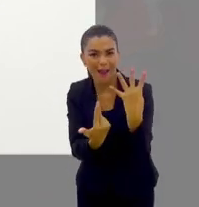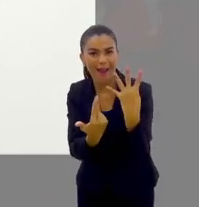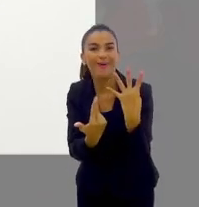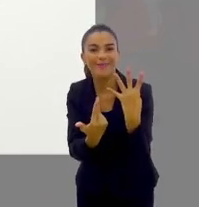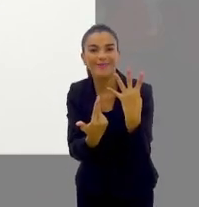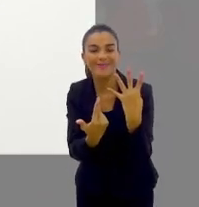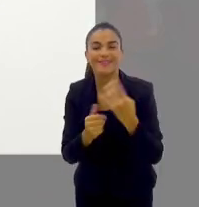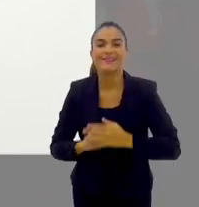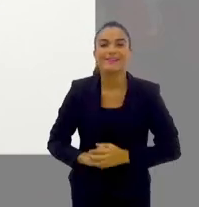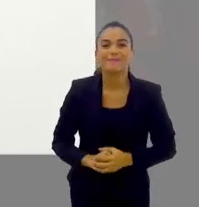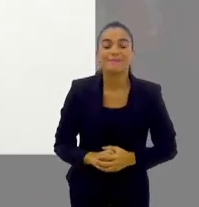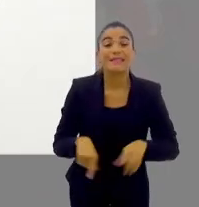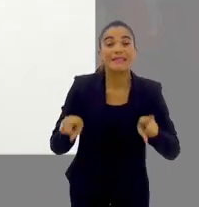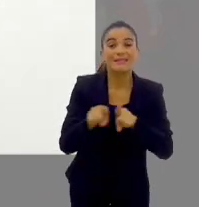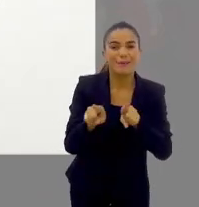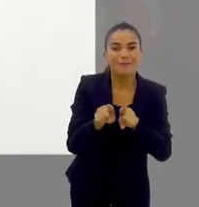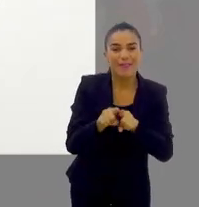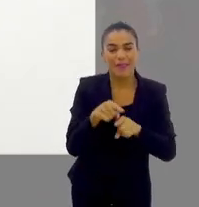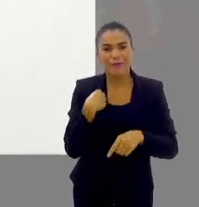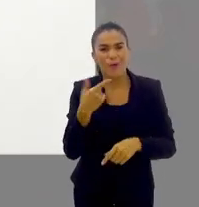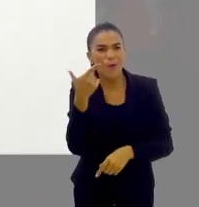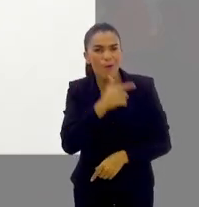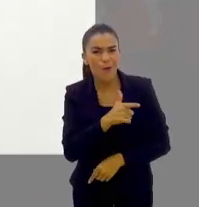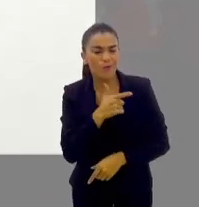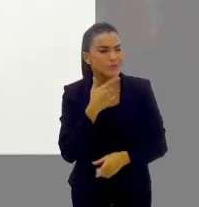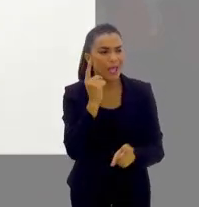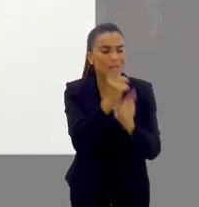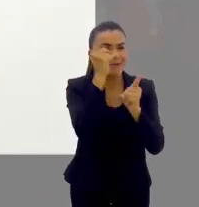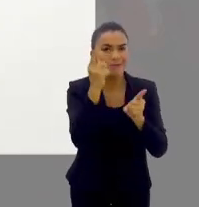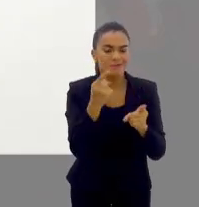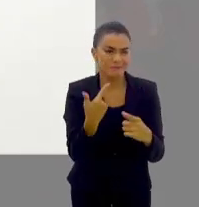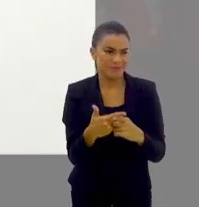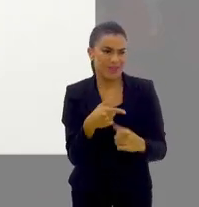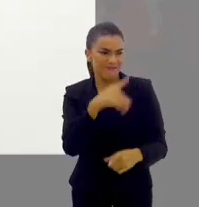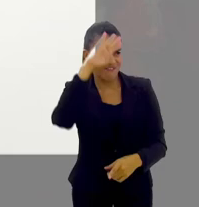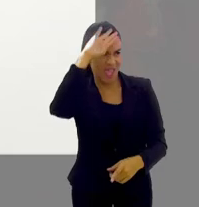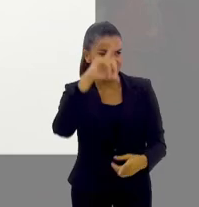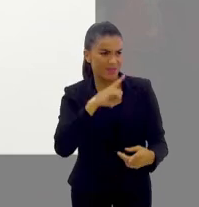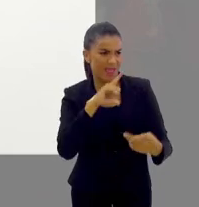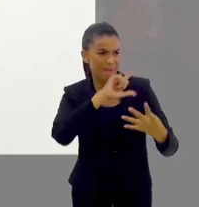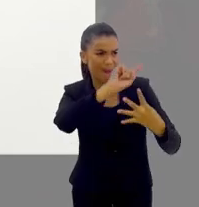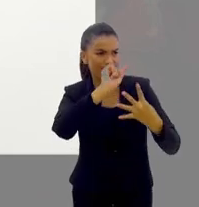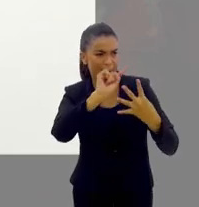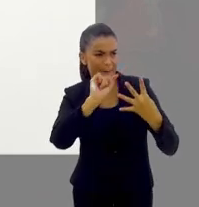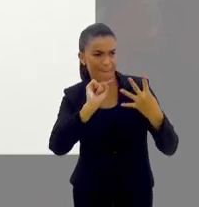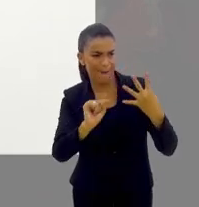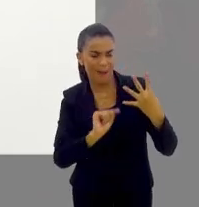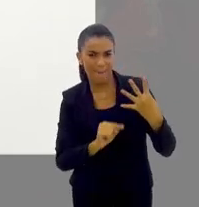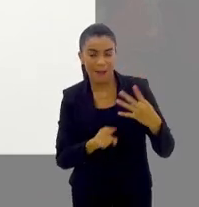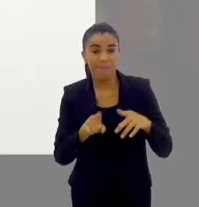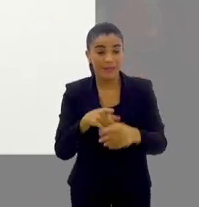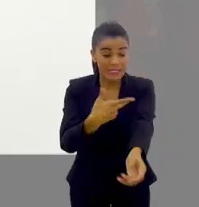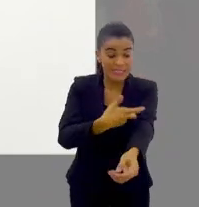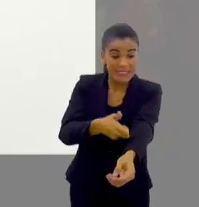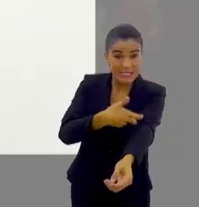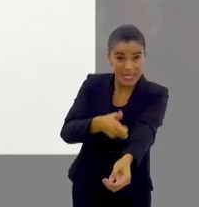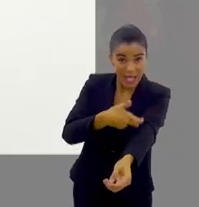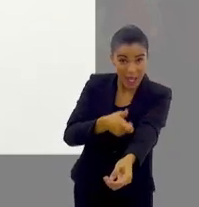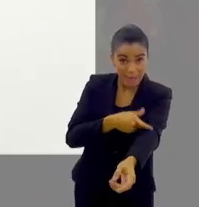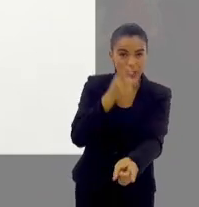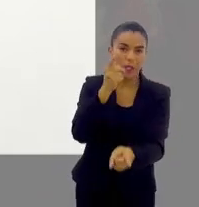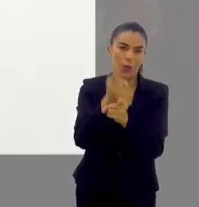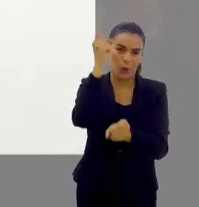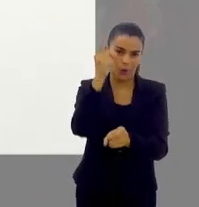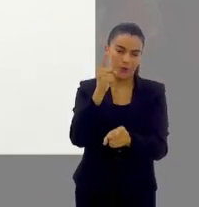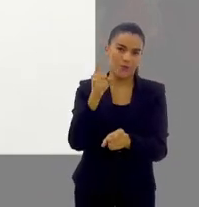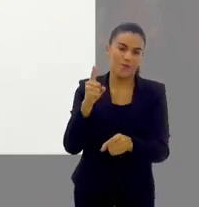manifestar de forma muito semelhante. E muitas vezes a gente não consegue nem diagnosticar. Se não fizer lá o exame de sangue com a sorologia que